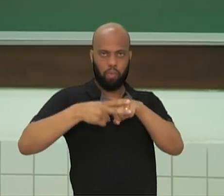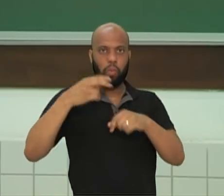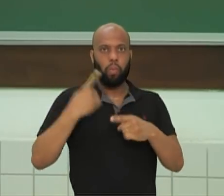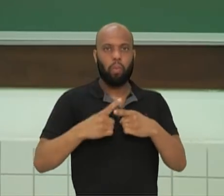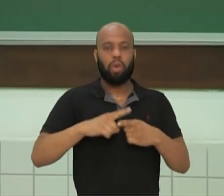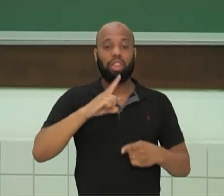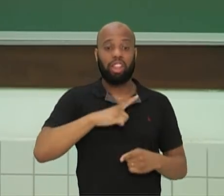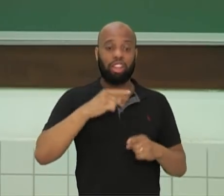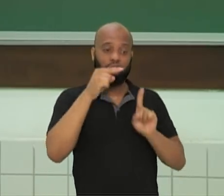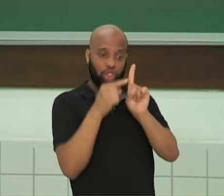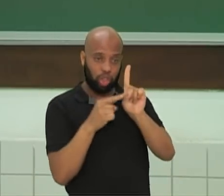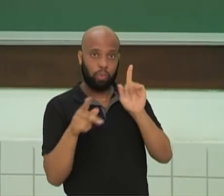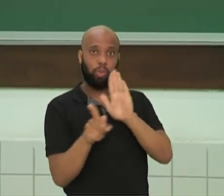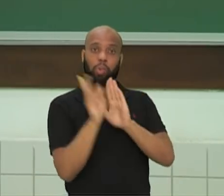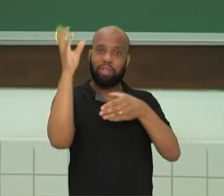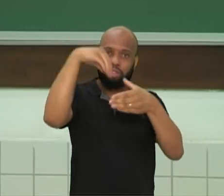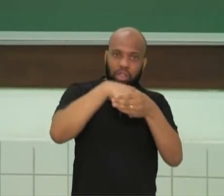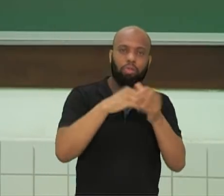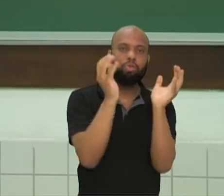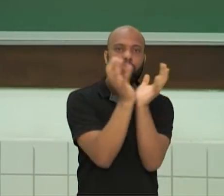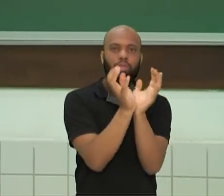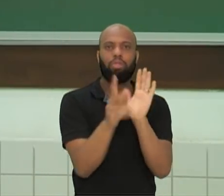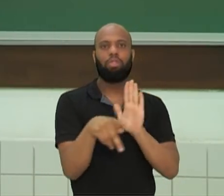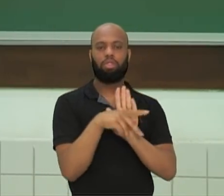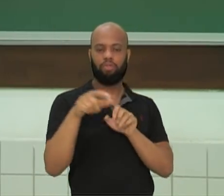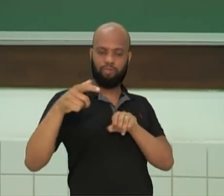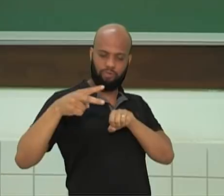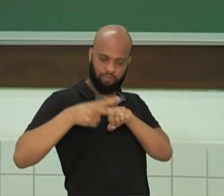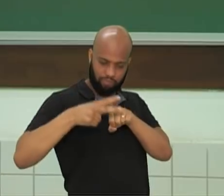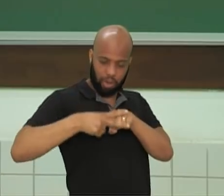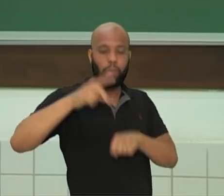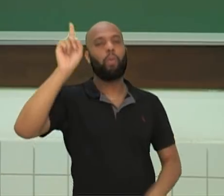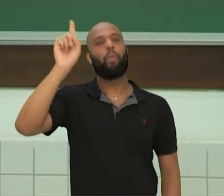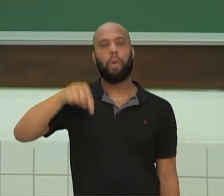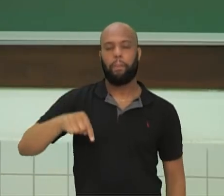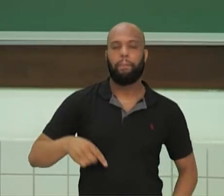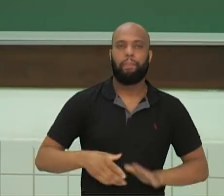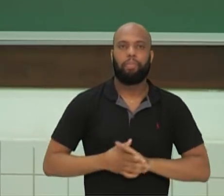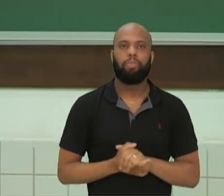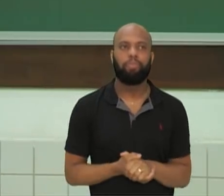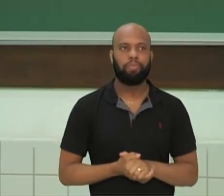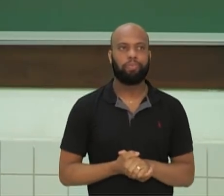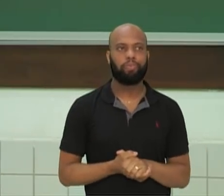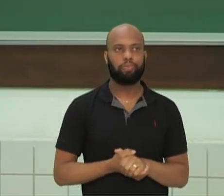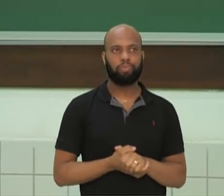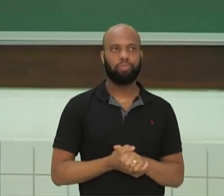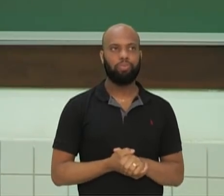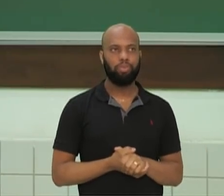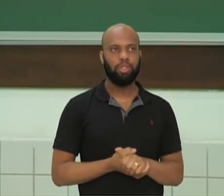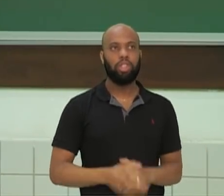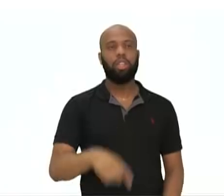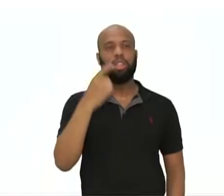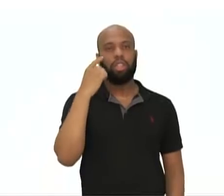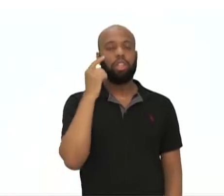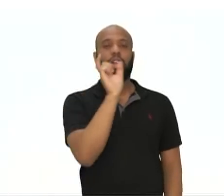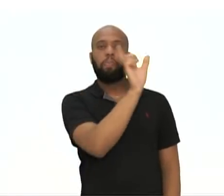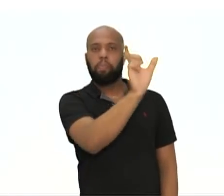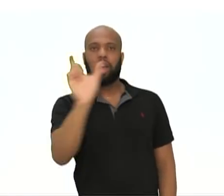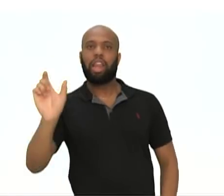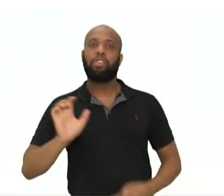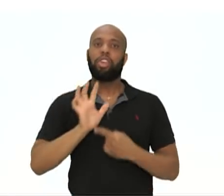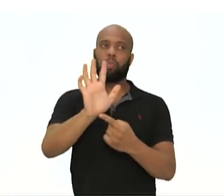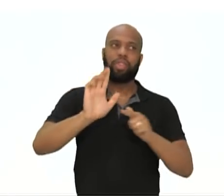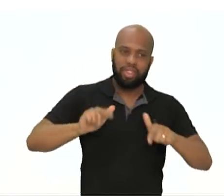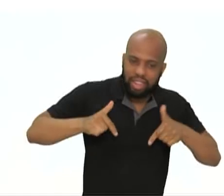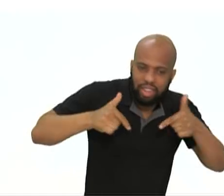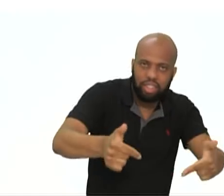são classificadas dentro da língua portuguesa, gramaticalmente, como verbo. Veja aqui, né? As palavras que exprimem